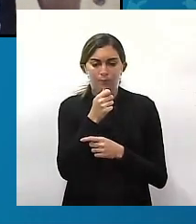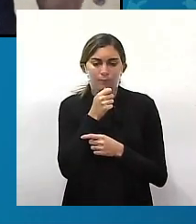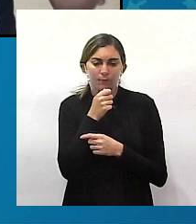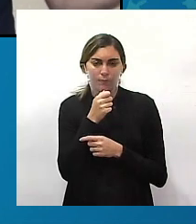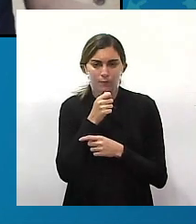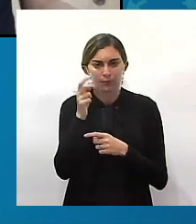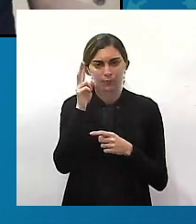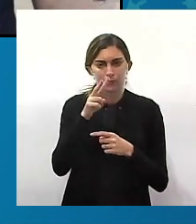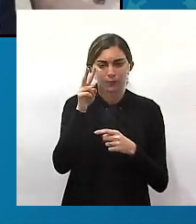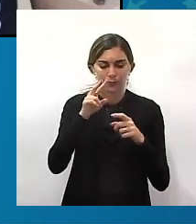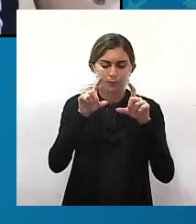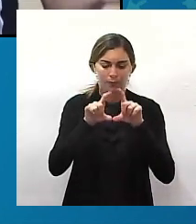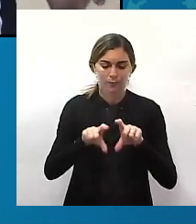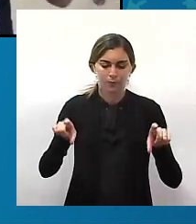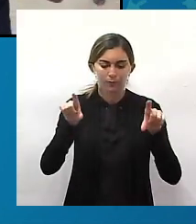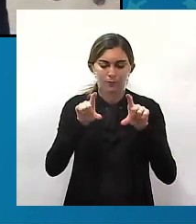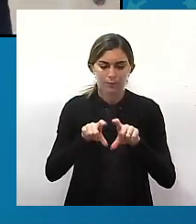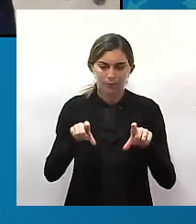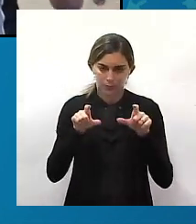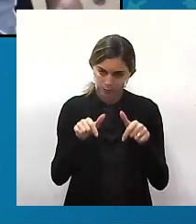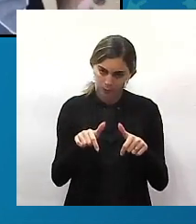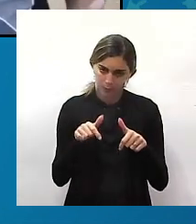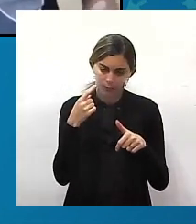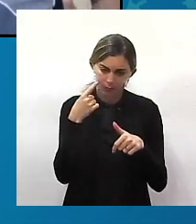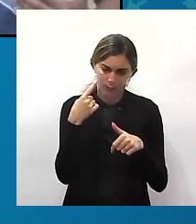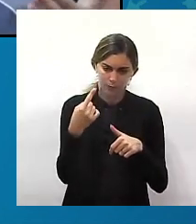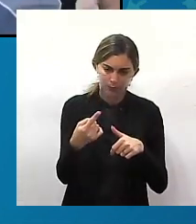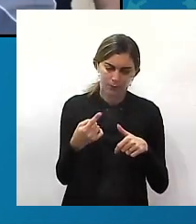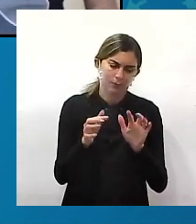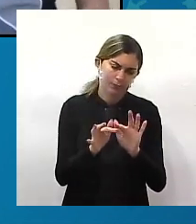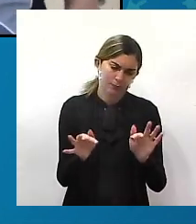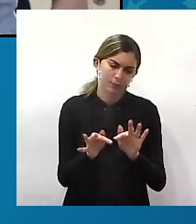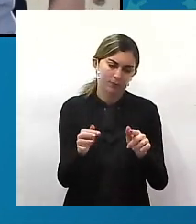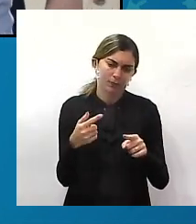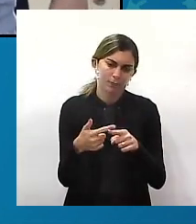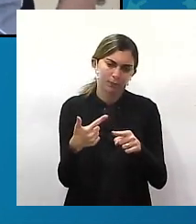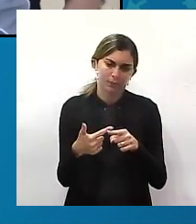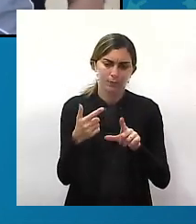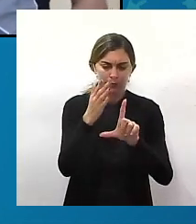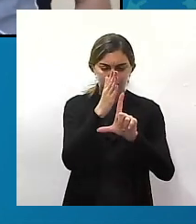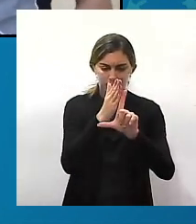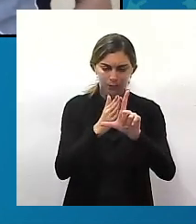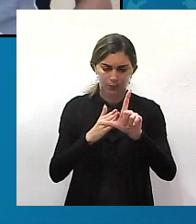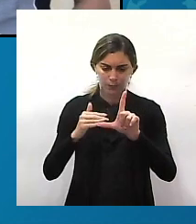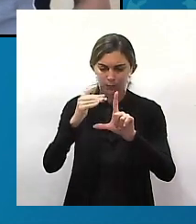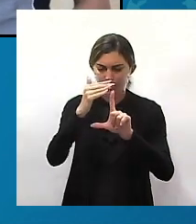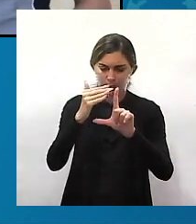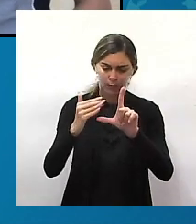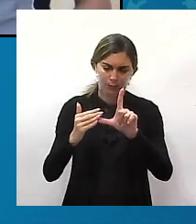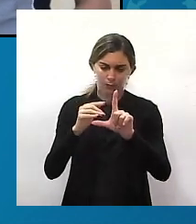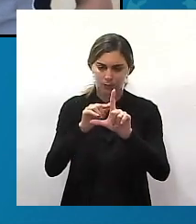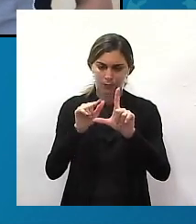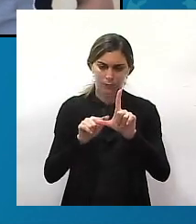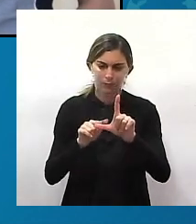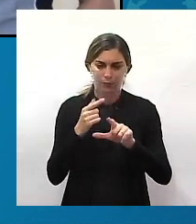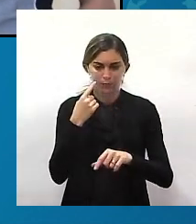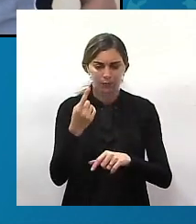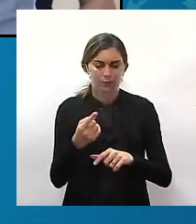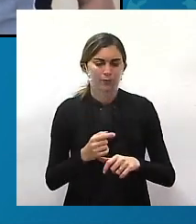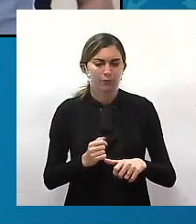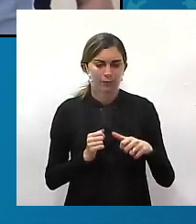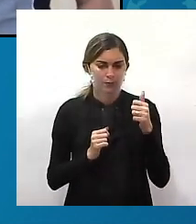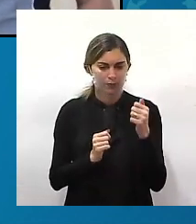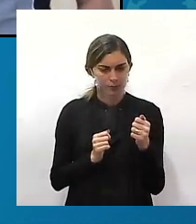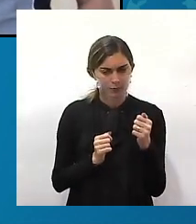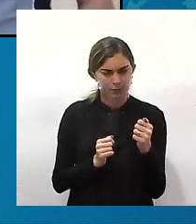de fórmula da geometria analítica. Tá? E nesse caso aí é até mais simples, porque o triângulo é retângulo. Coloquei, está aqui o ponto A, veja. O ponto